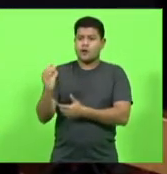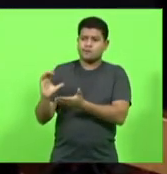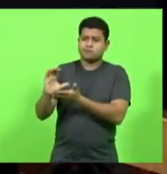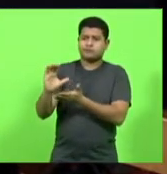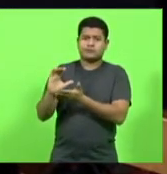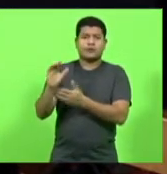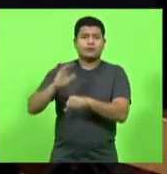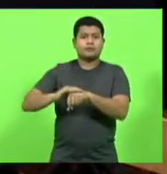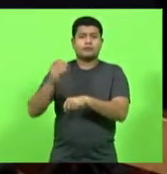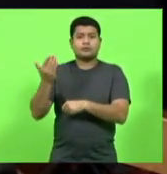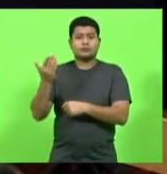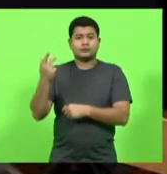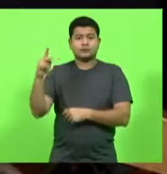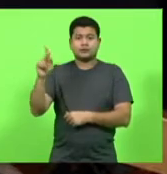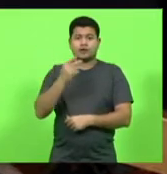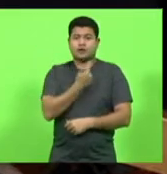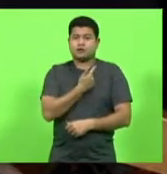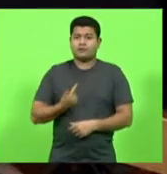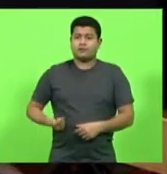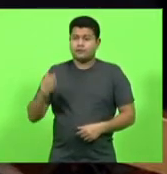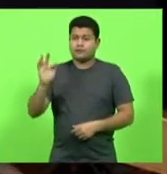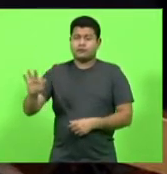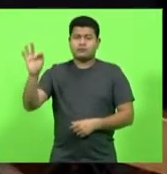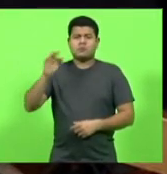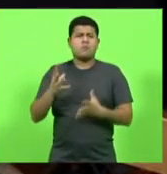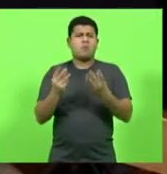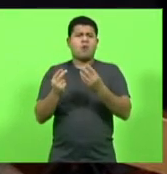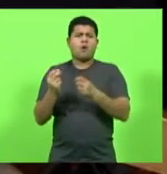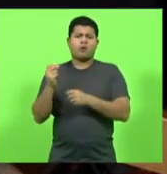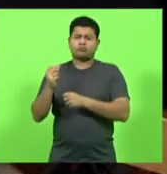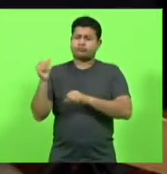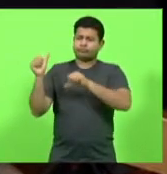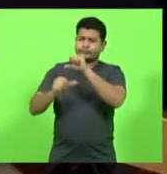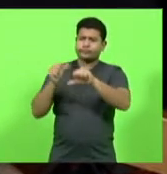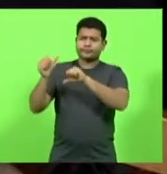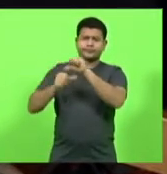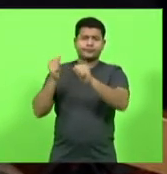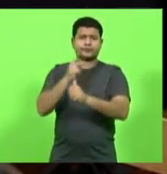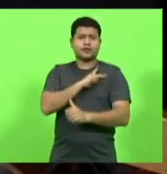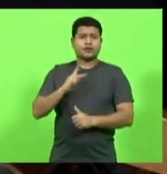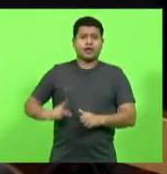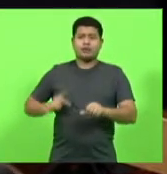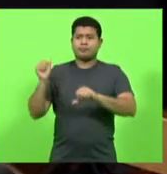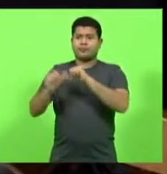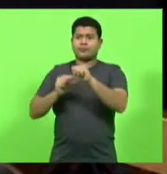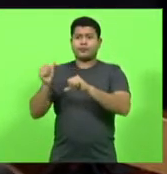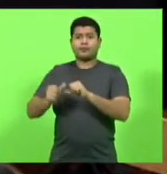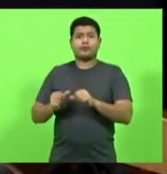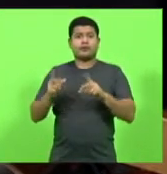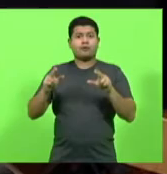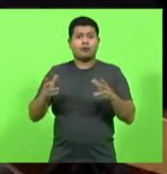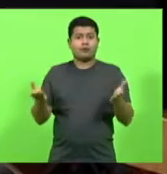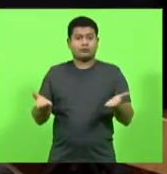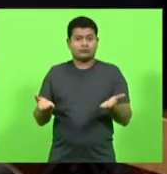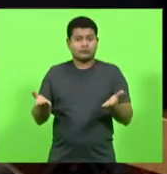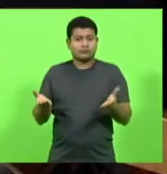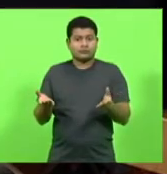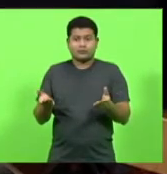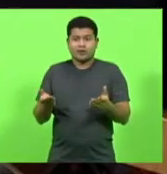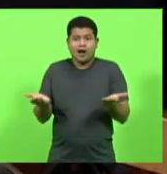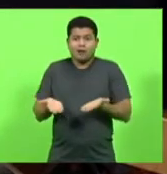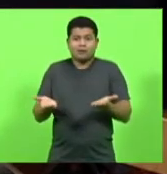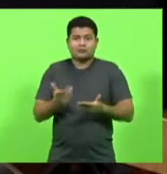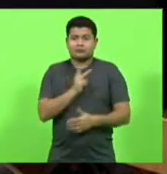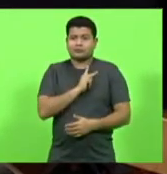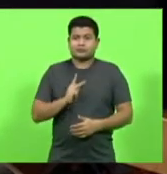Muitos presidentes da República já passaram. E o atual também, deputada Dirce, está em débito conosco aqui. Eu